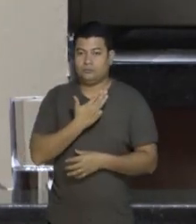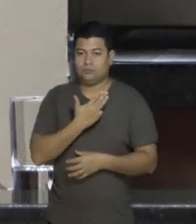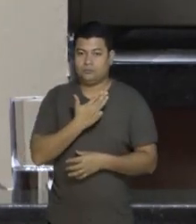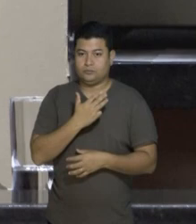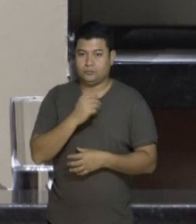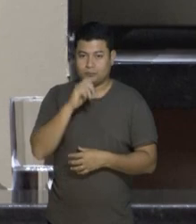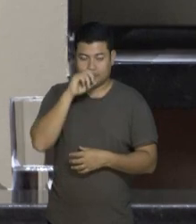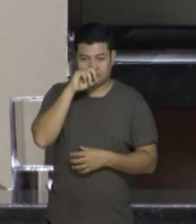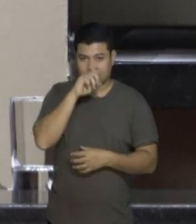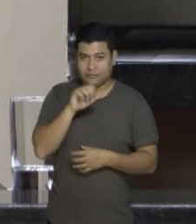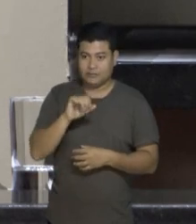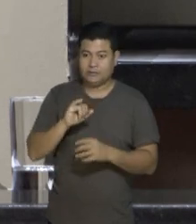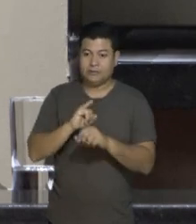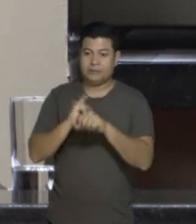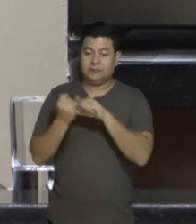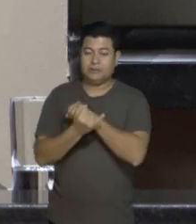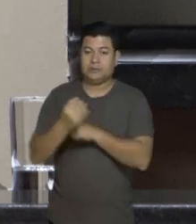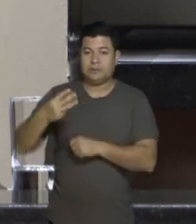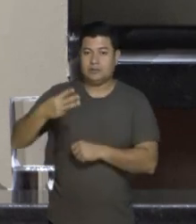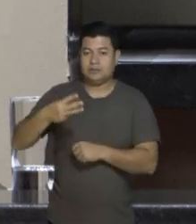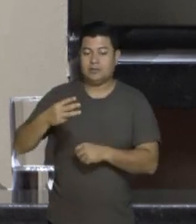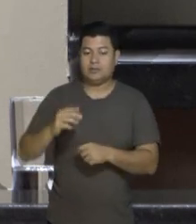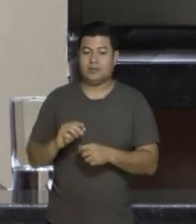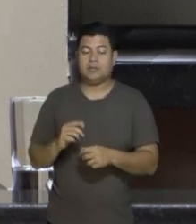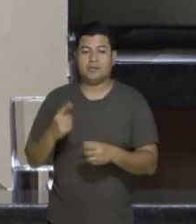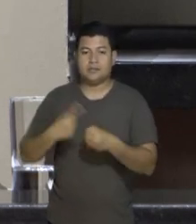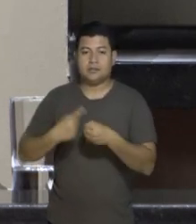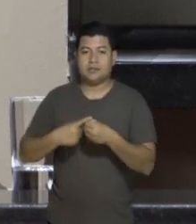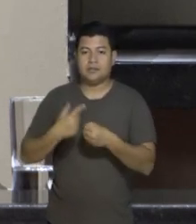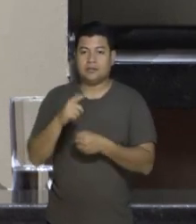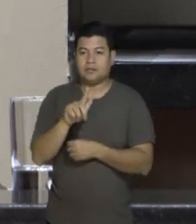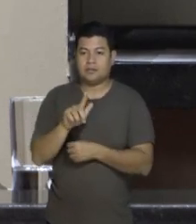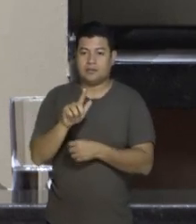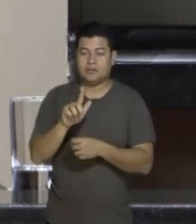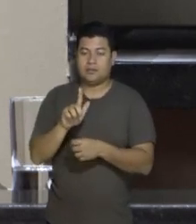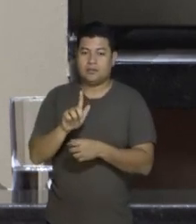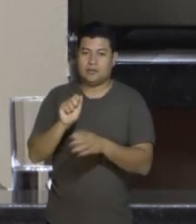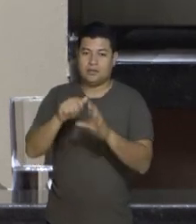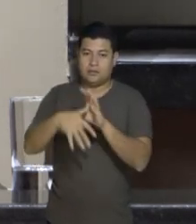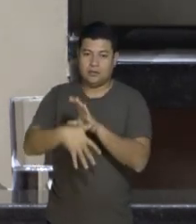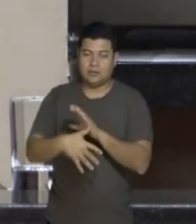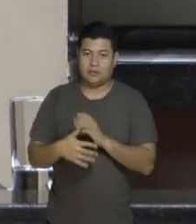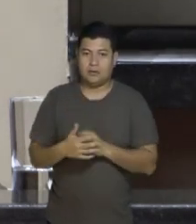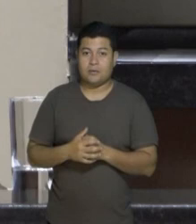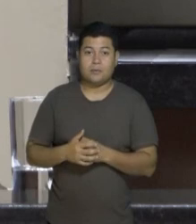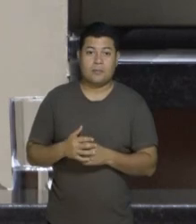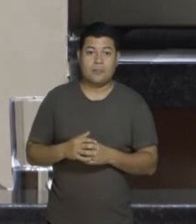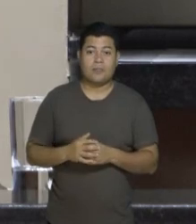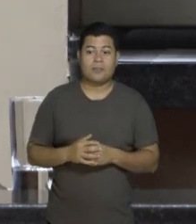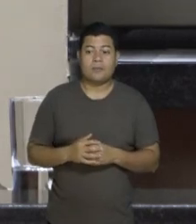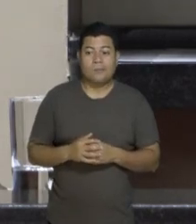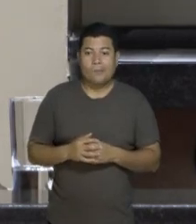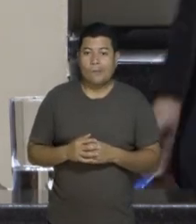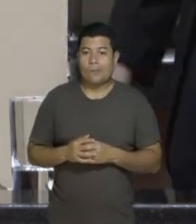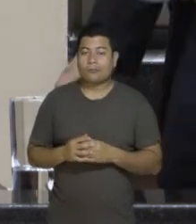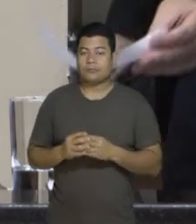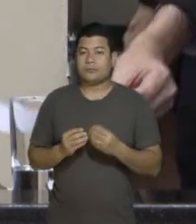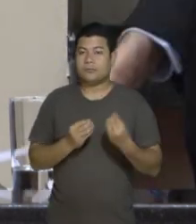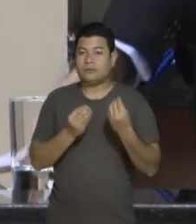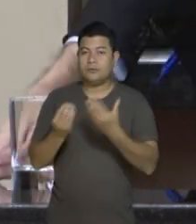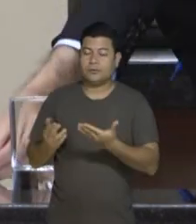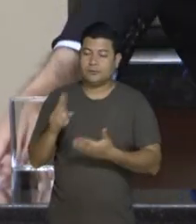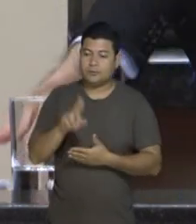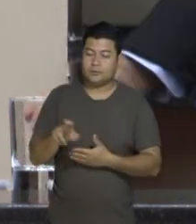Ilha Terceira, de Garopaba, e altera o anexo único da lei número 18.278/2021, que consolida os atos normativos que concede o título de